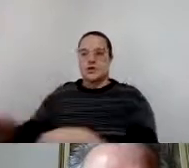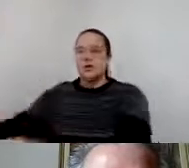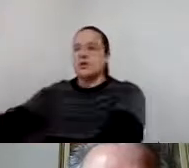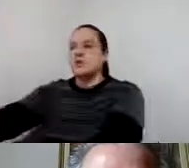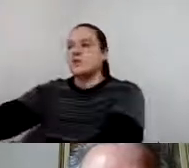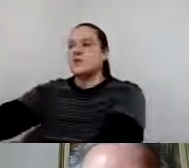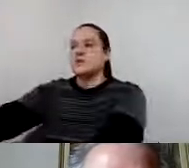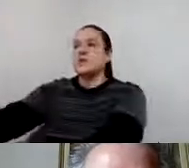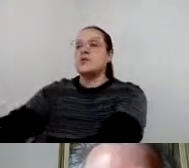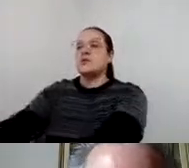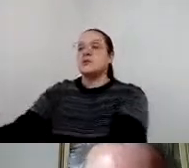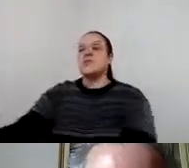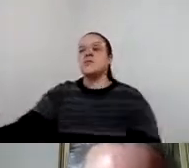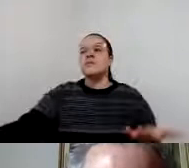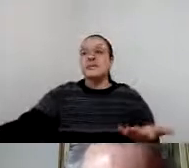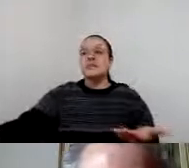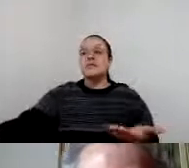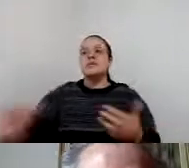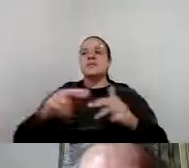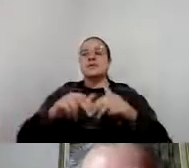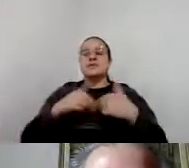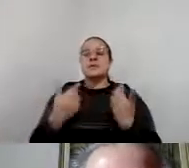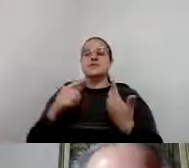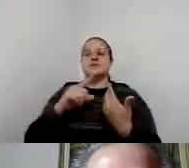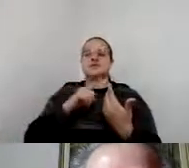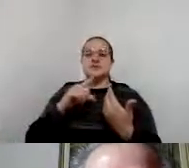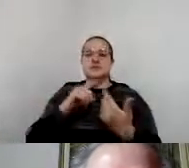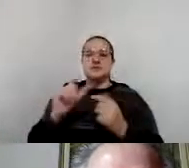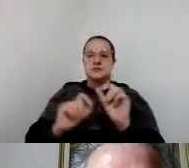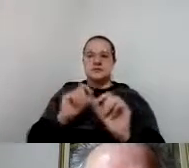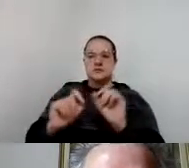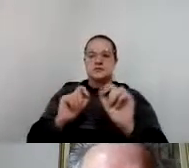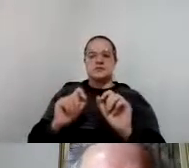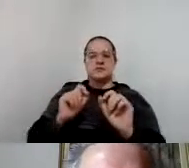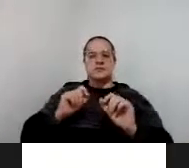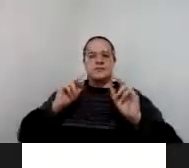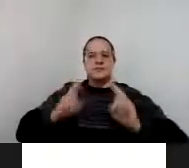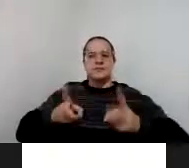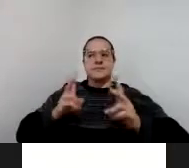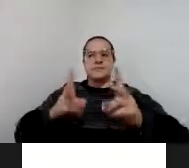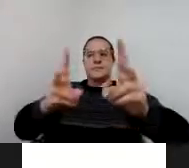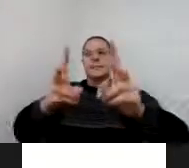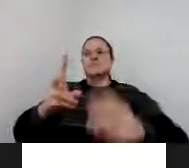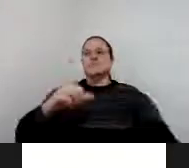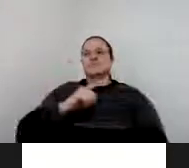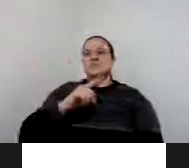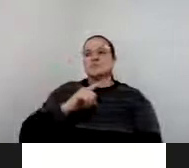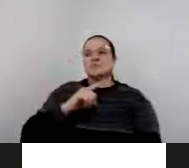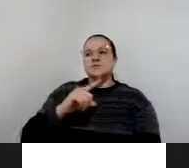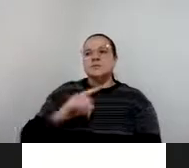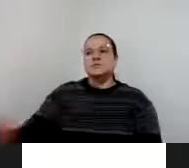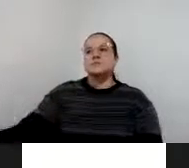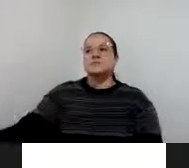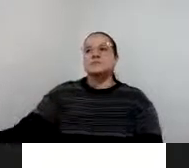questão de estarmos sempre articulados e mobilizados. Eu fico pensando se, diante desses ataques que os direitos trabalhistas